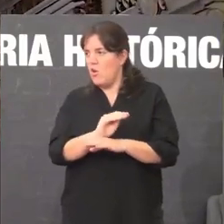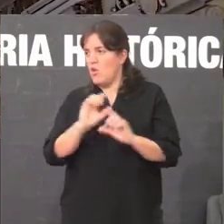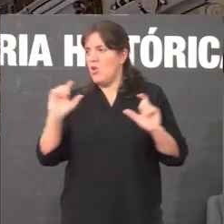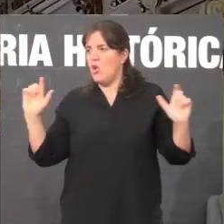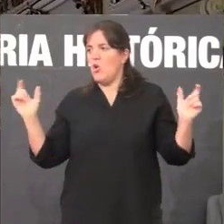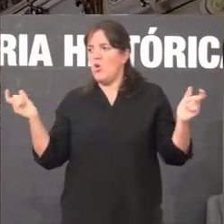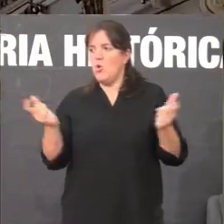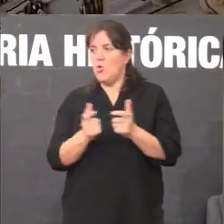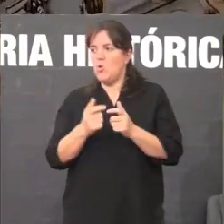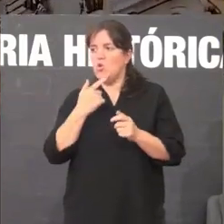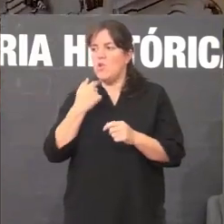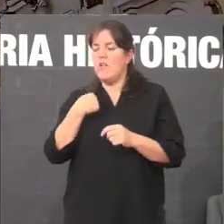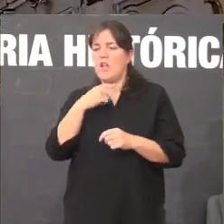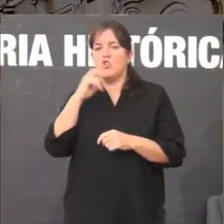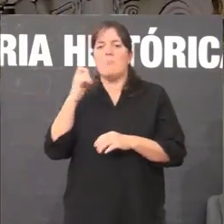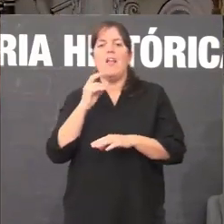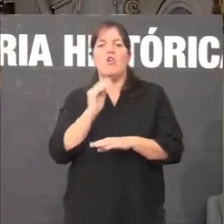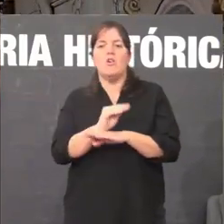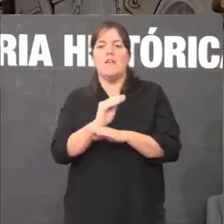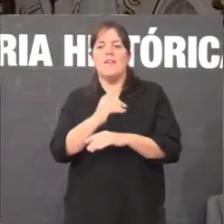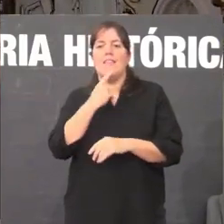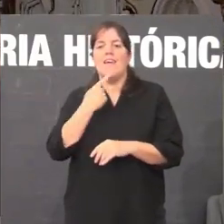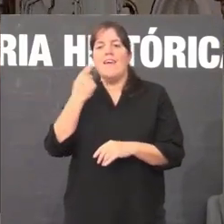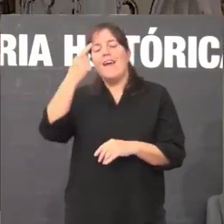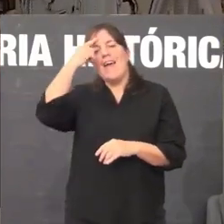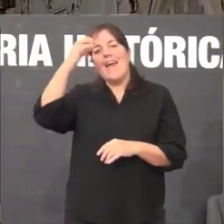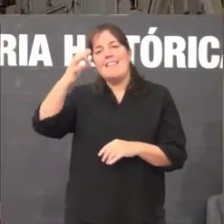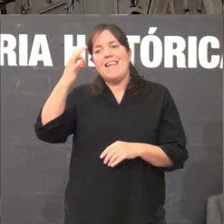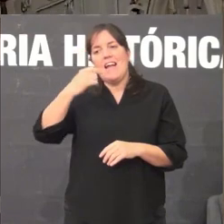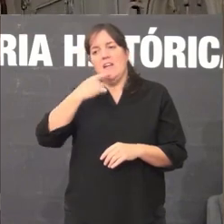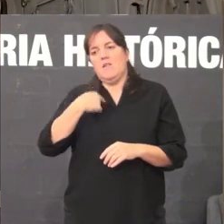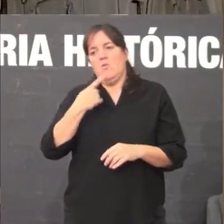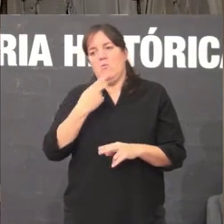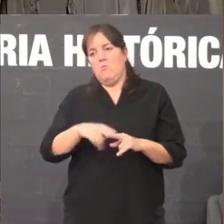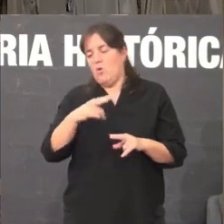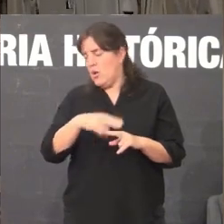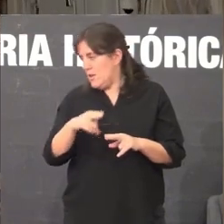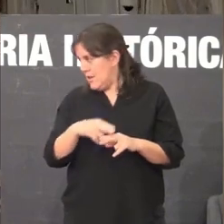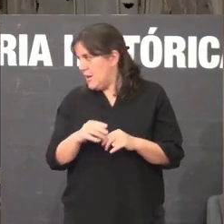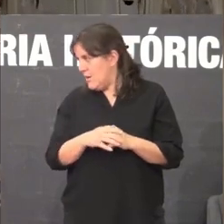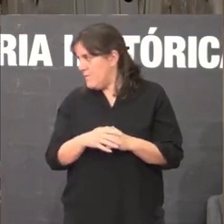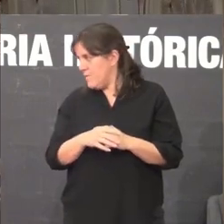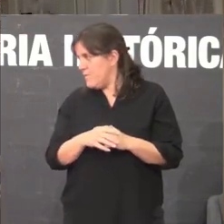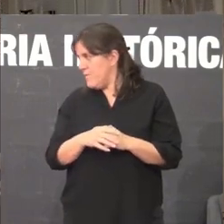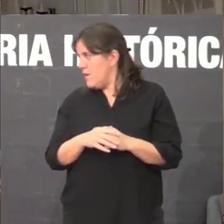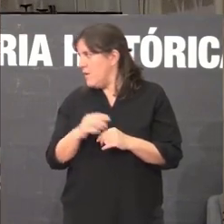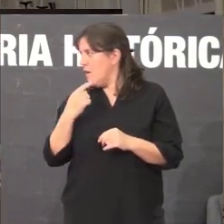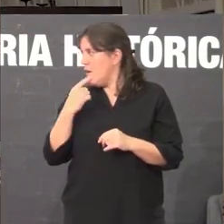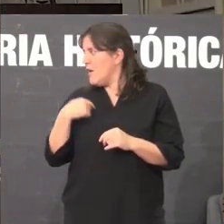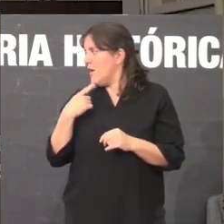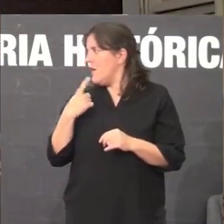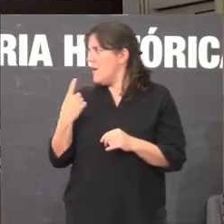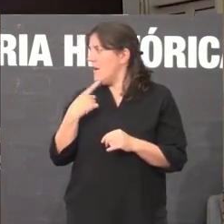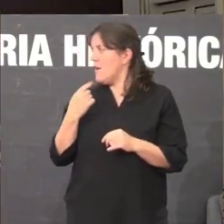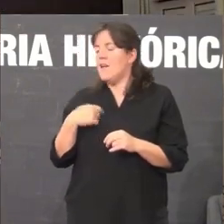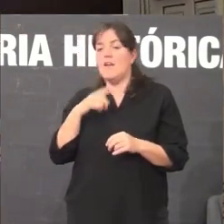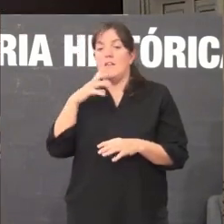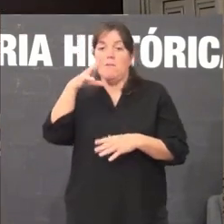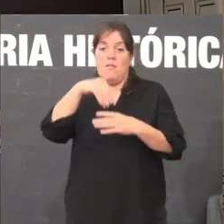valores ético-políticos sobre o passado, já numa nova conjuntura política, que era a conjuntura da